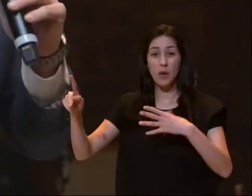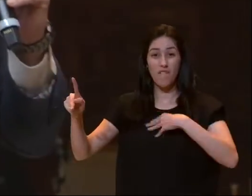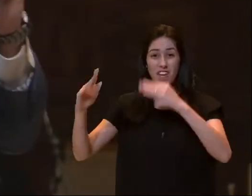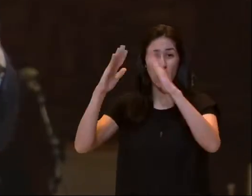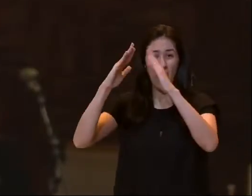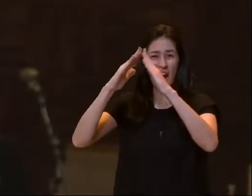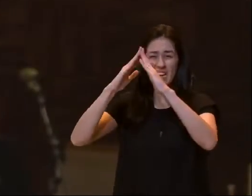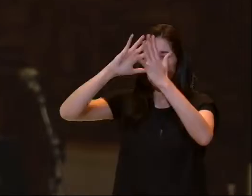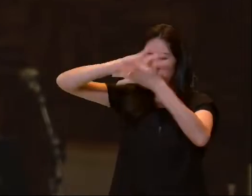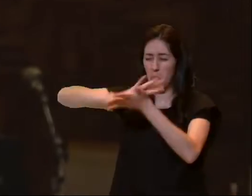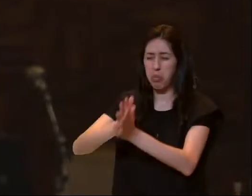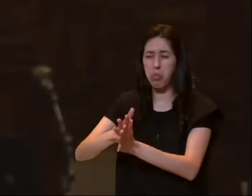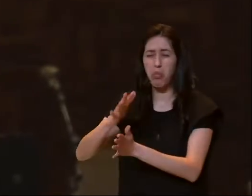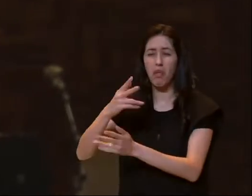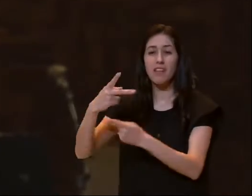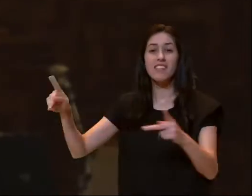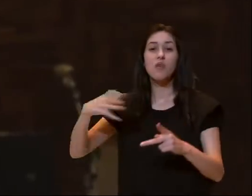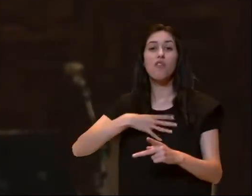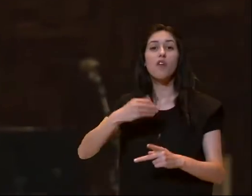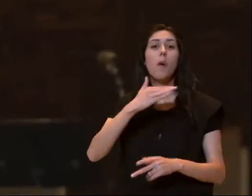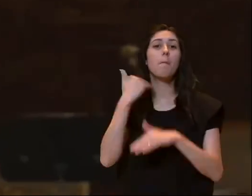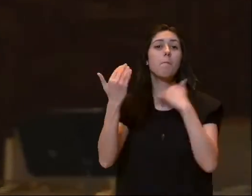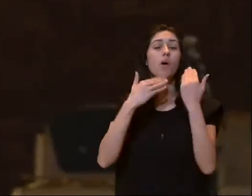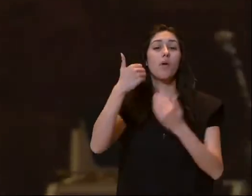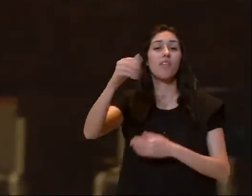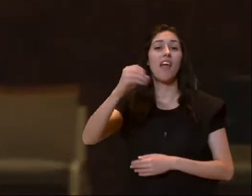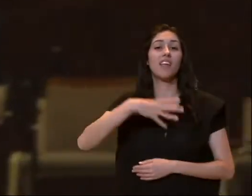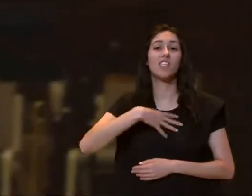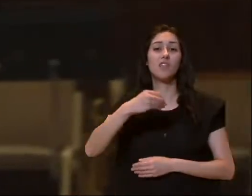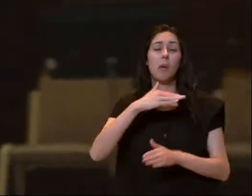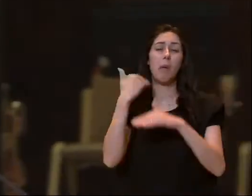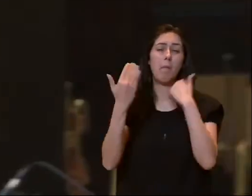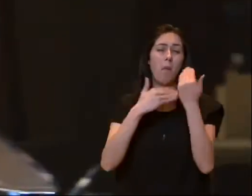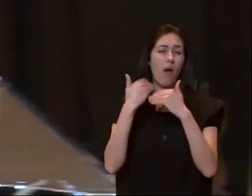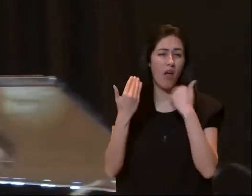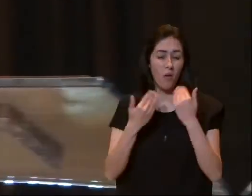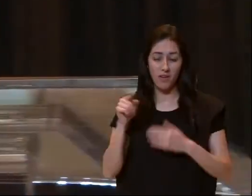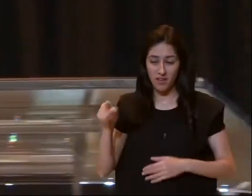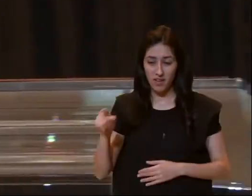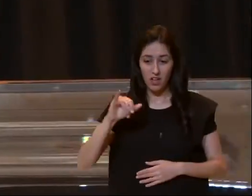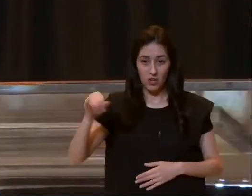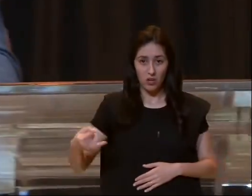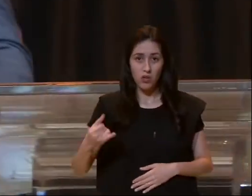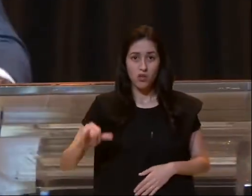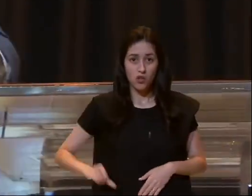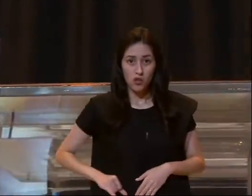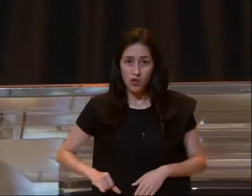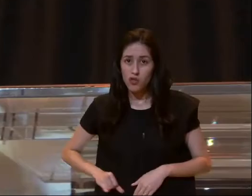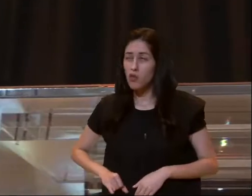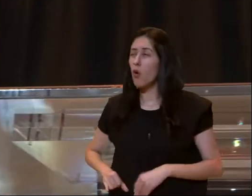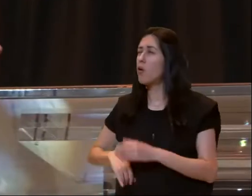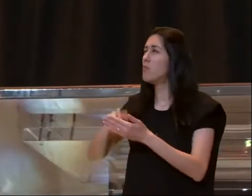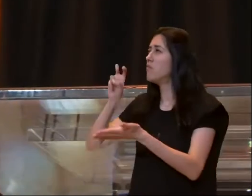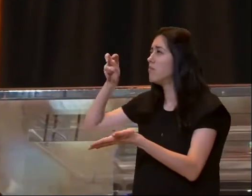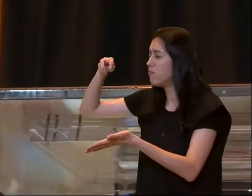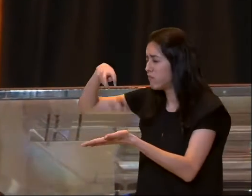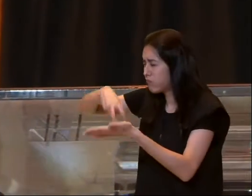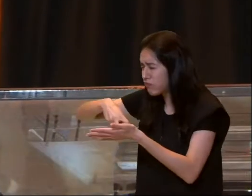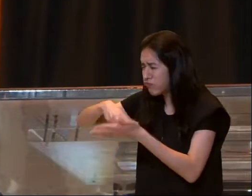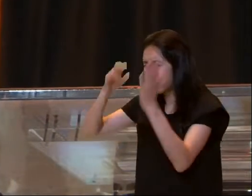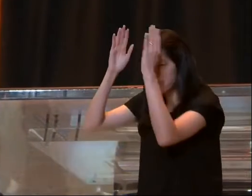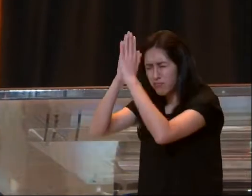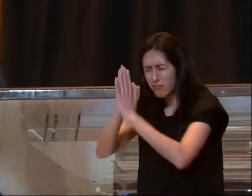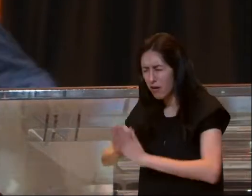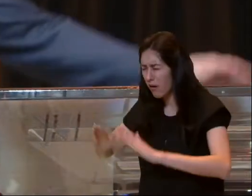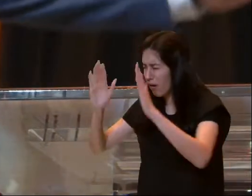os seus filhos, 10 filhos. Ele se lança na presença do Senhor e adora a Deus.